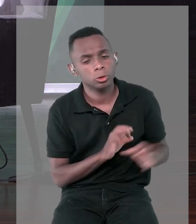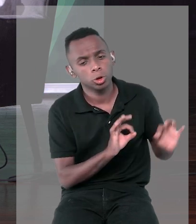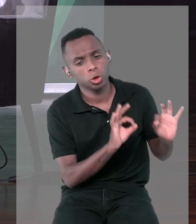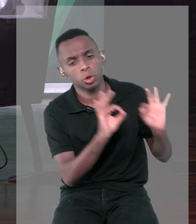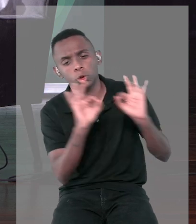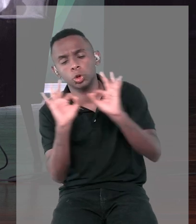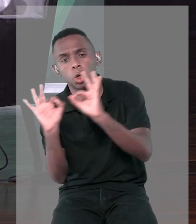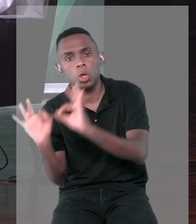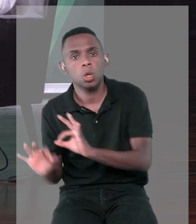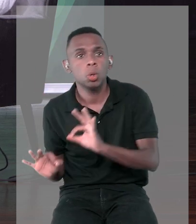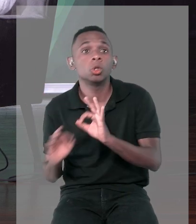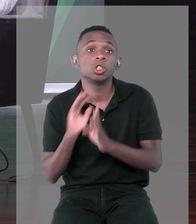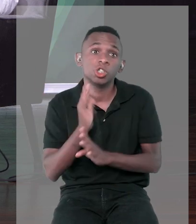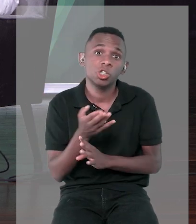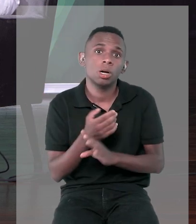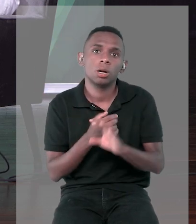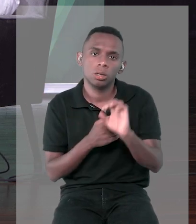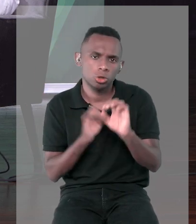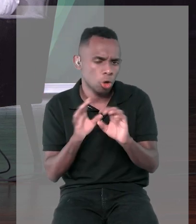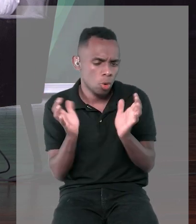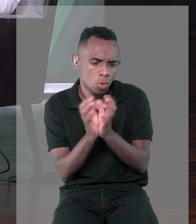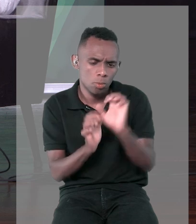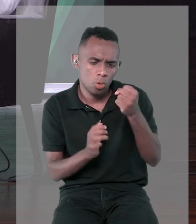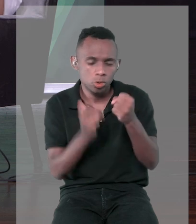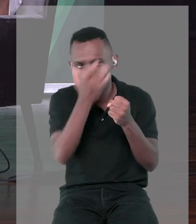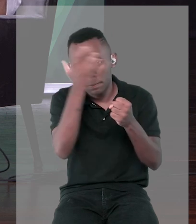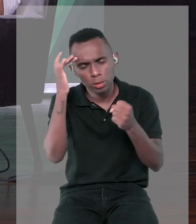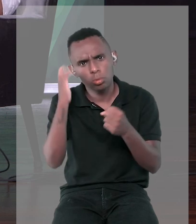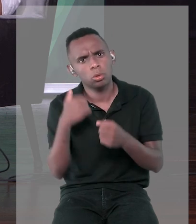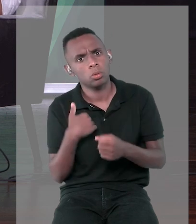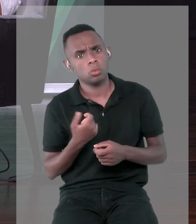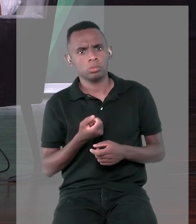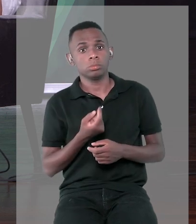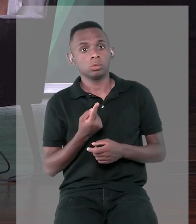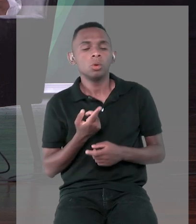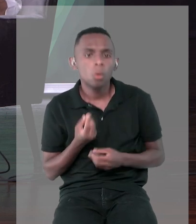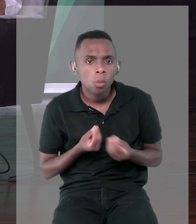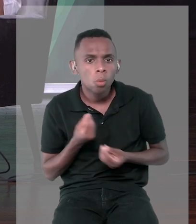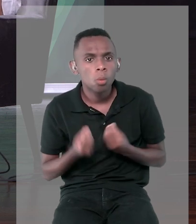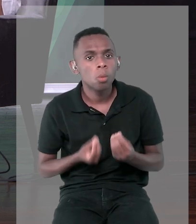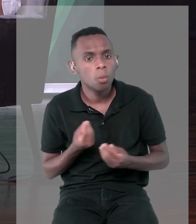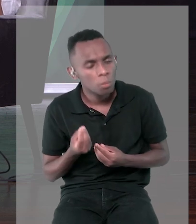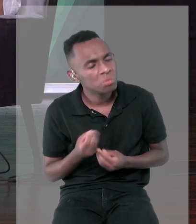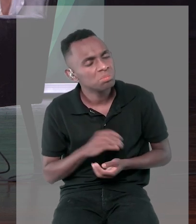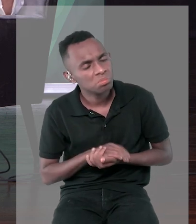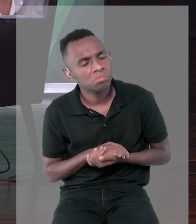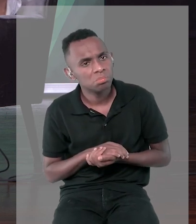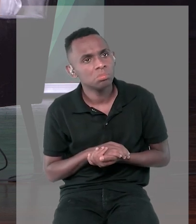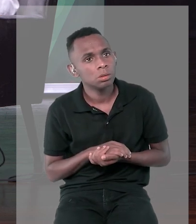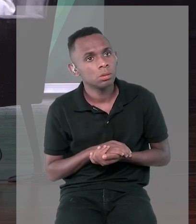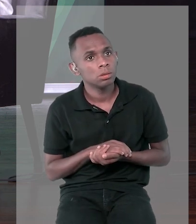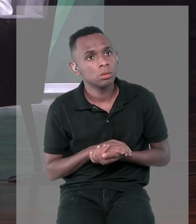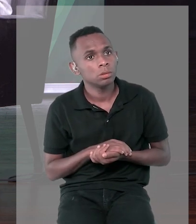Inteirinho. Daí já eram só 8 pessoas. Né? Eu fiquei boba de ver, sabe, como é que E,